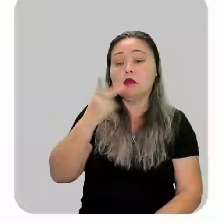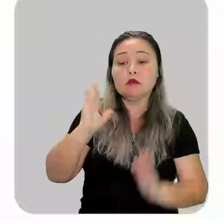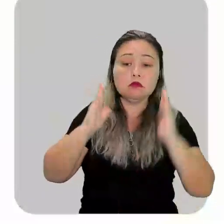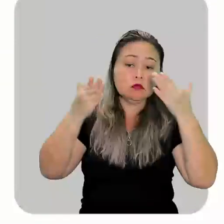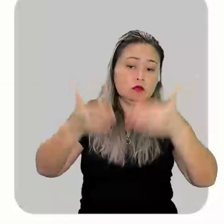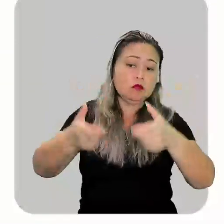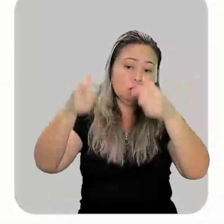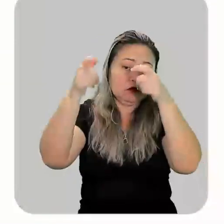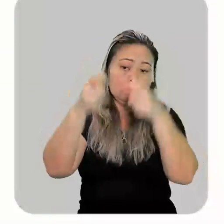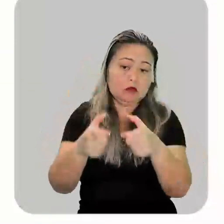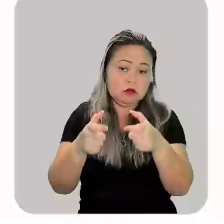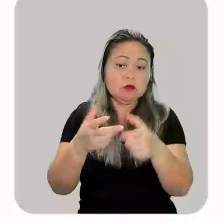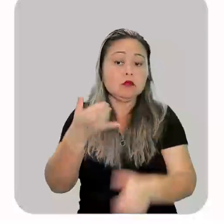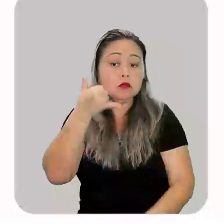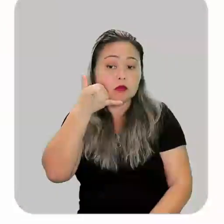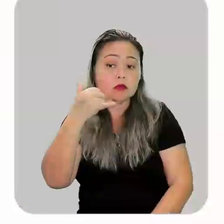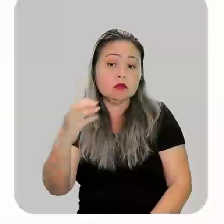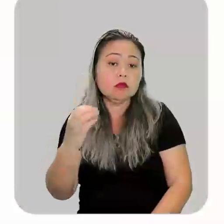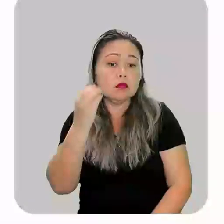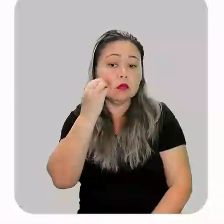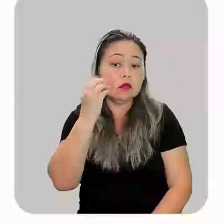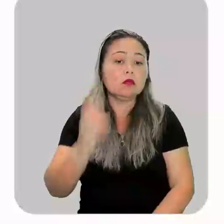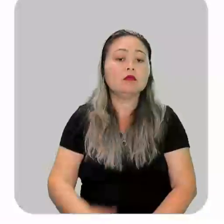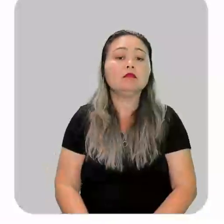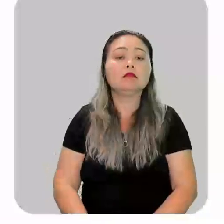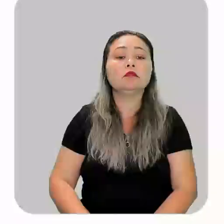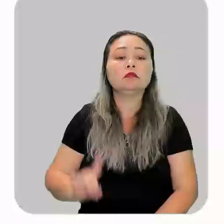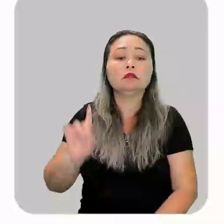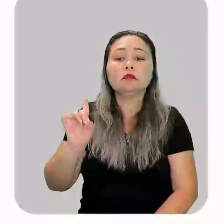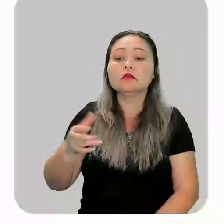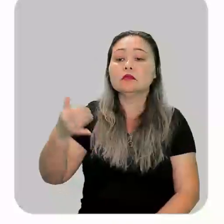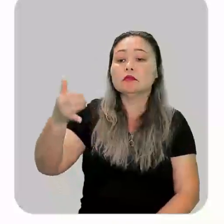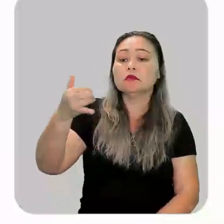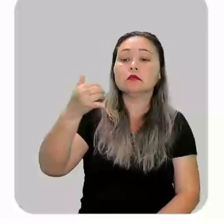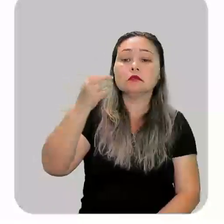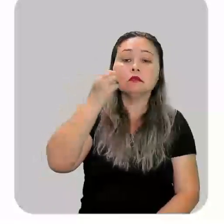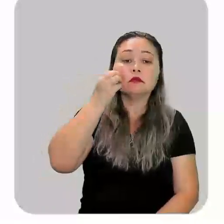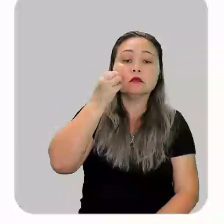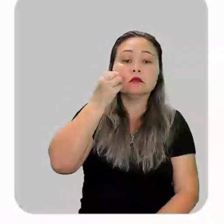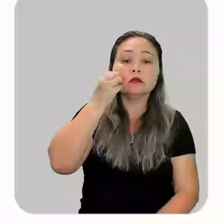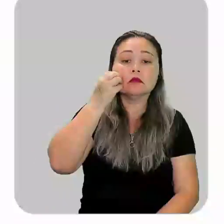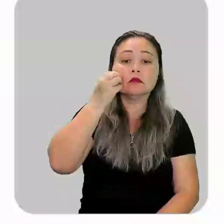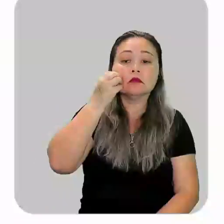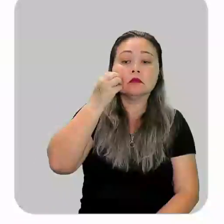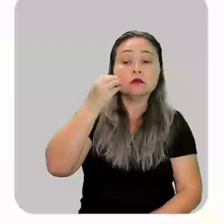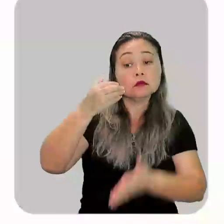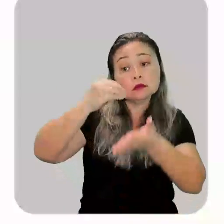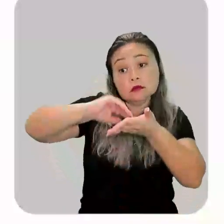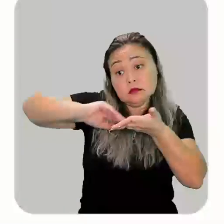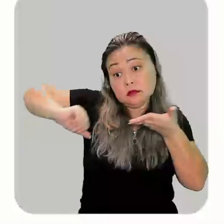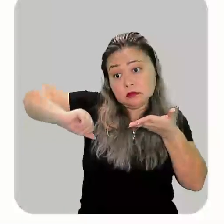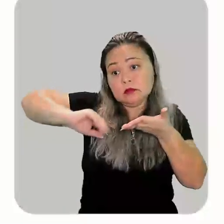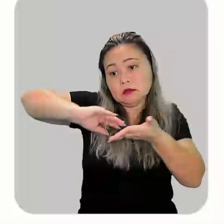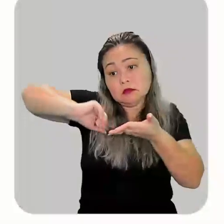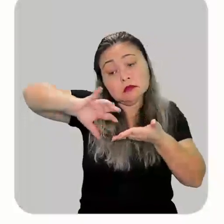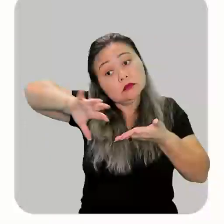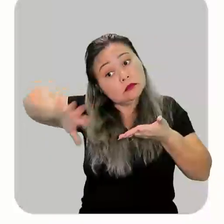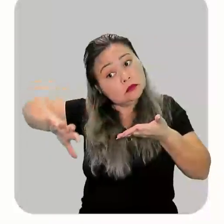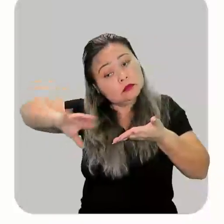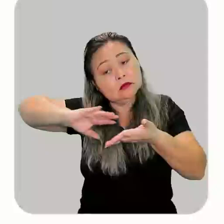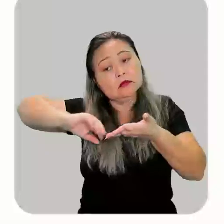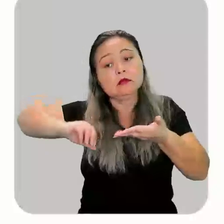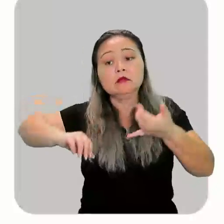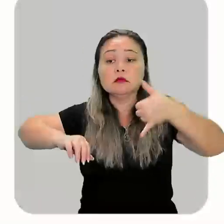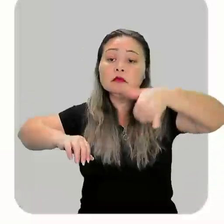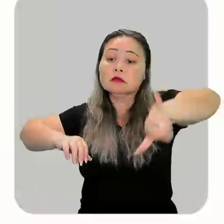só ligações locais e de celulares, tá bom? As ligações para celular, elas são cobradas separado. Isso. Separado das